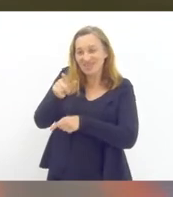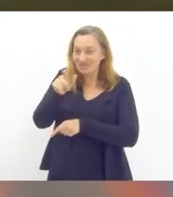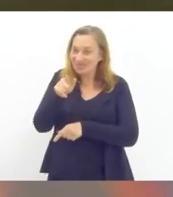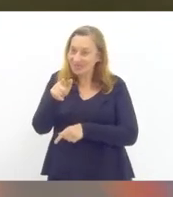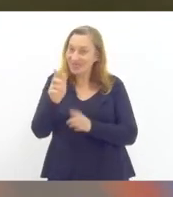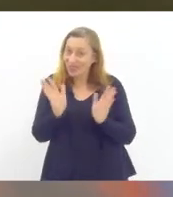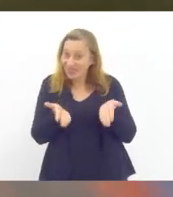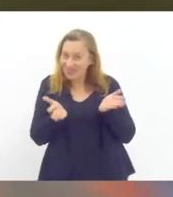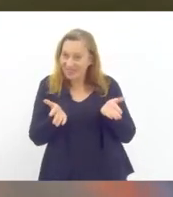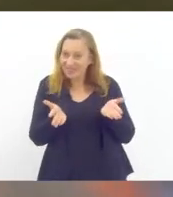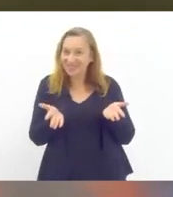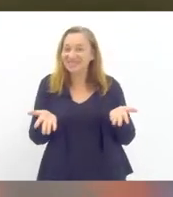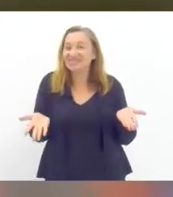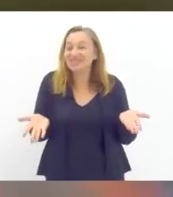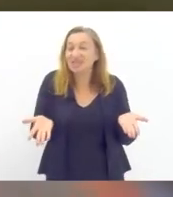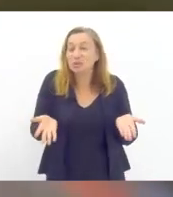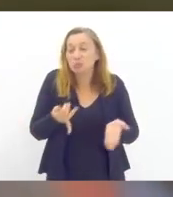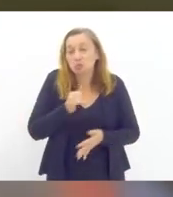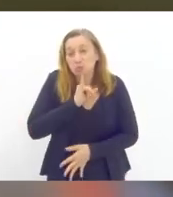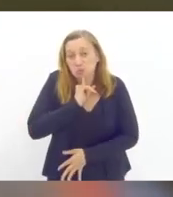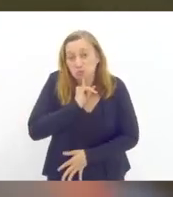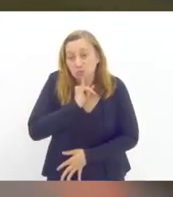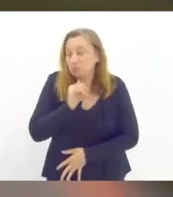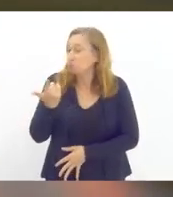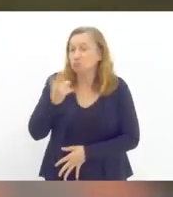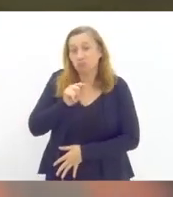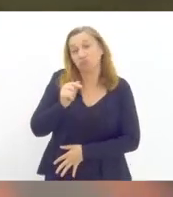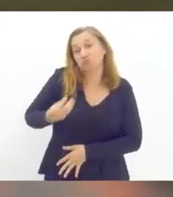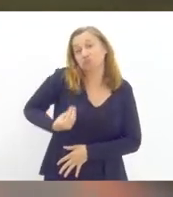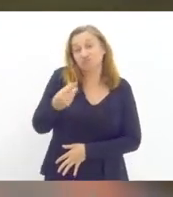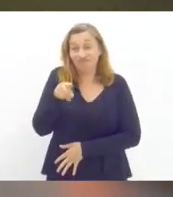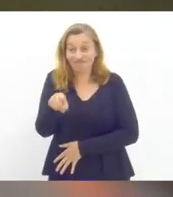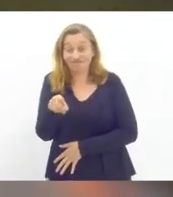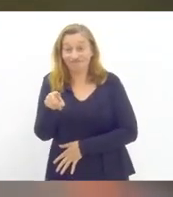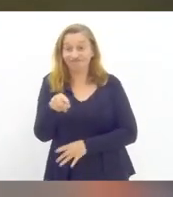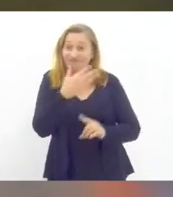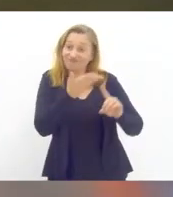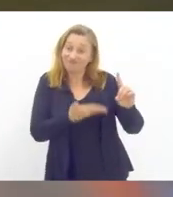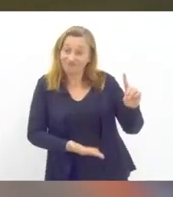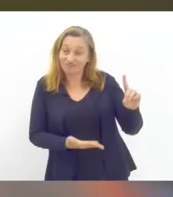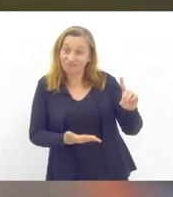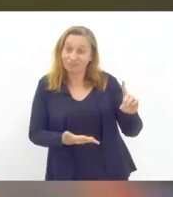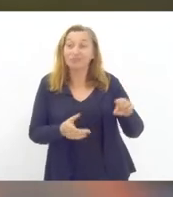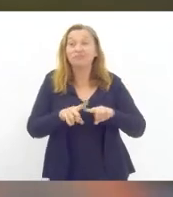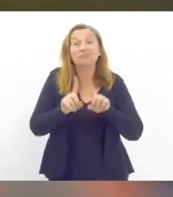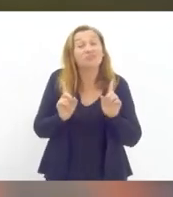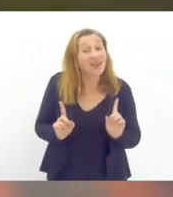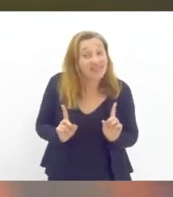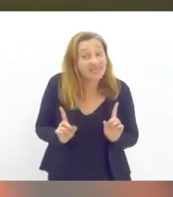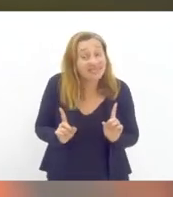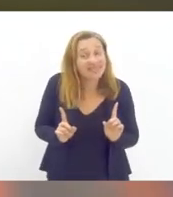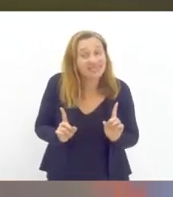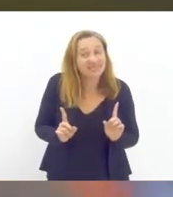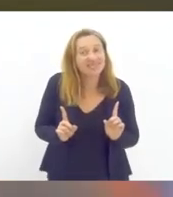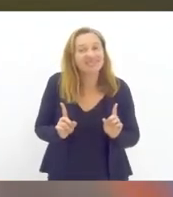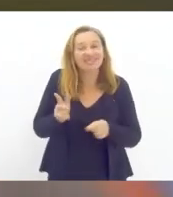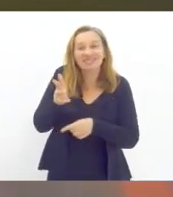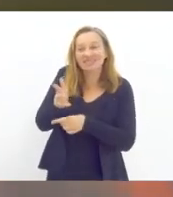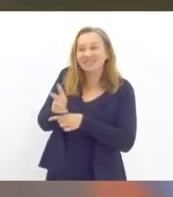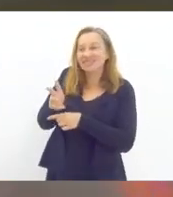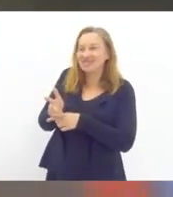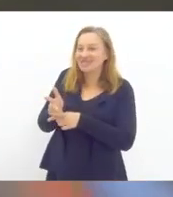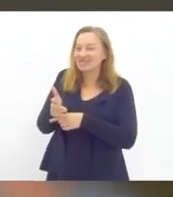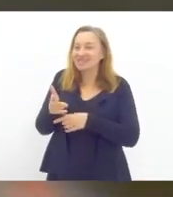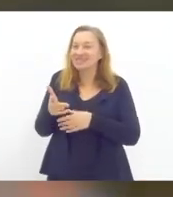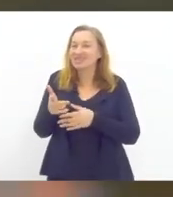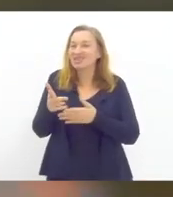hoje infelizmente não vou conseguir estar presente na cerimônia mas estou fazendo esse vídeo como uma recordação